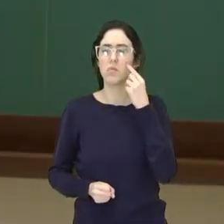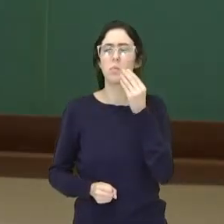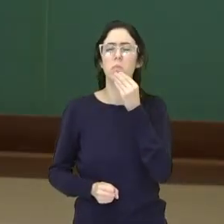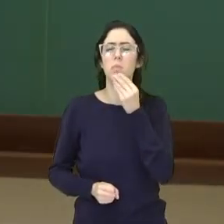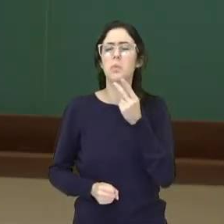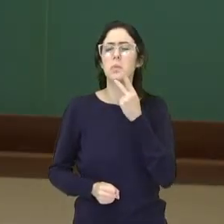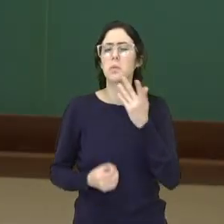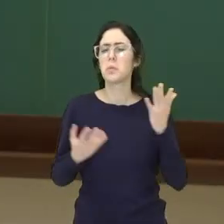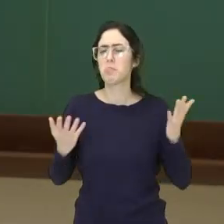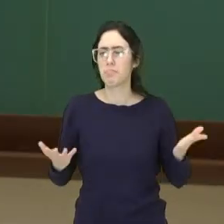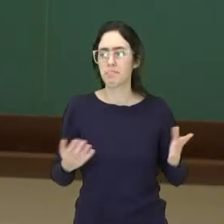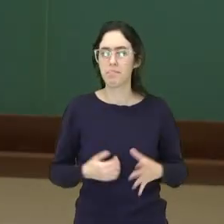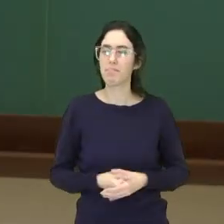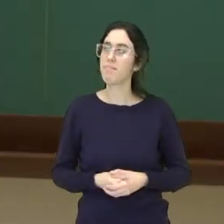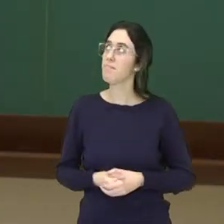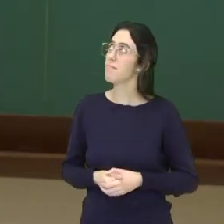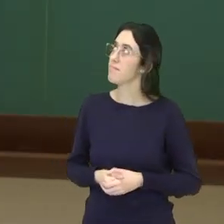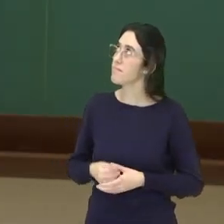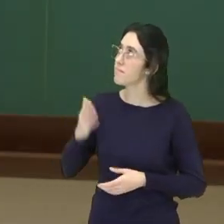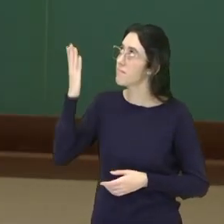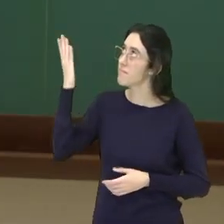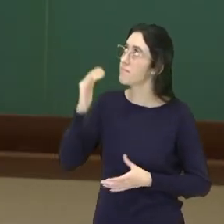comigo.